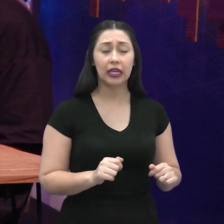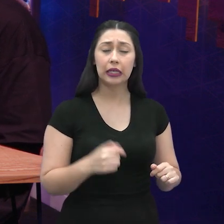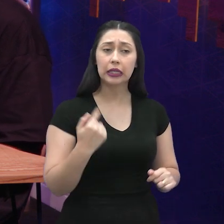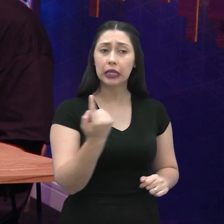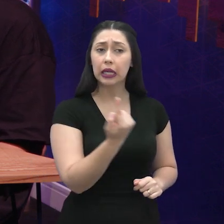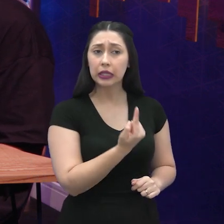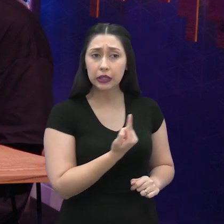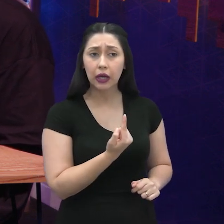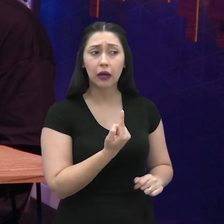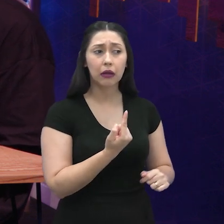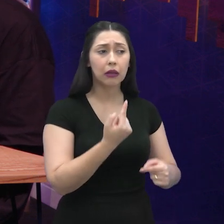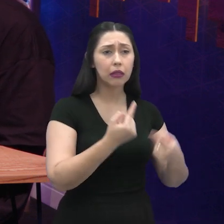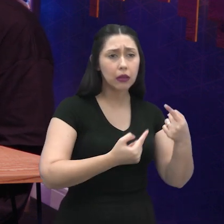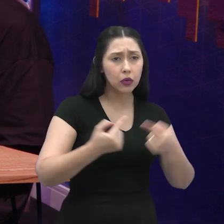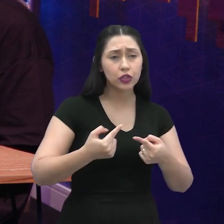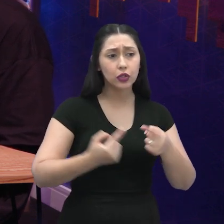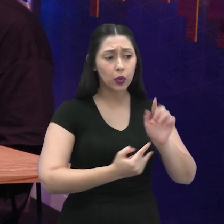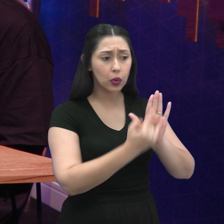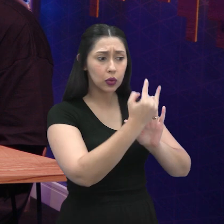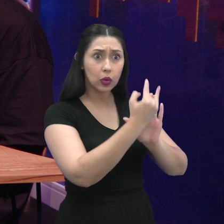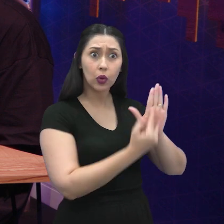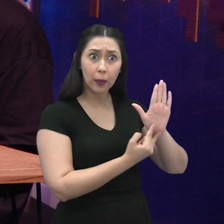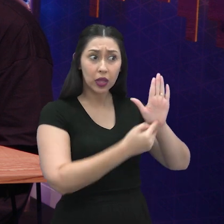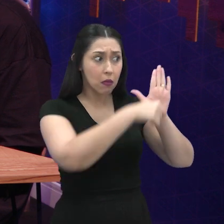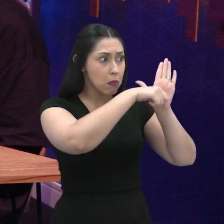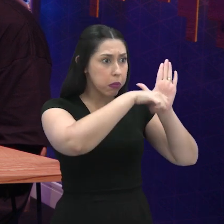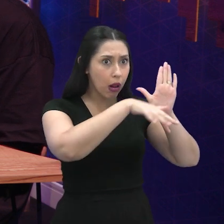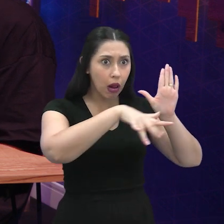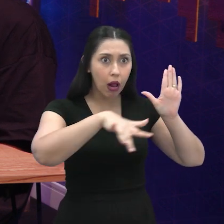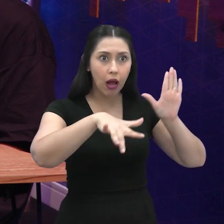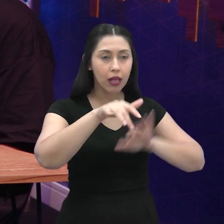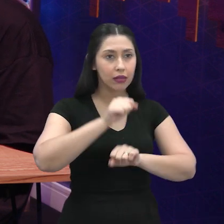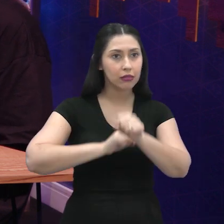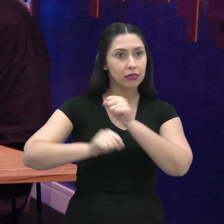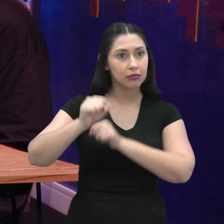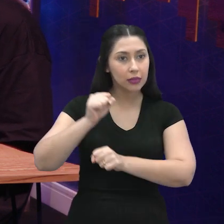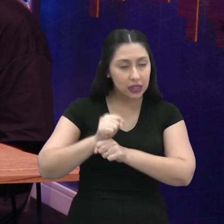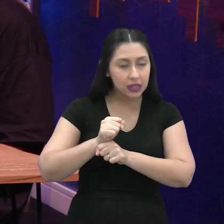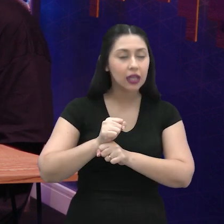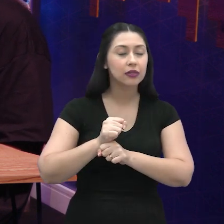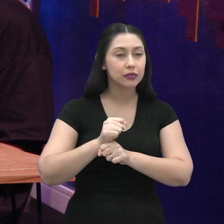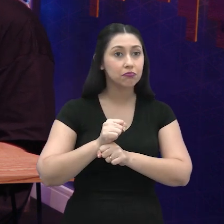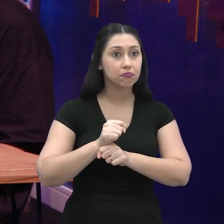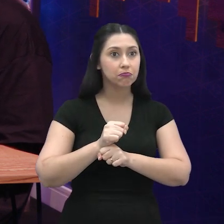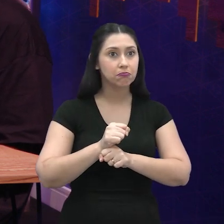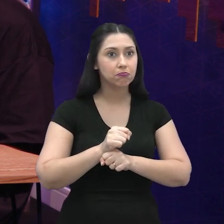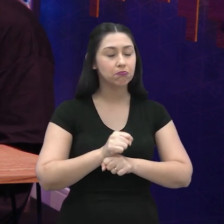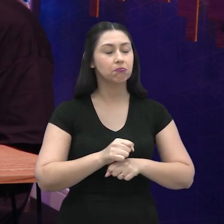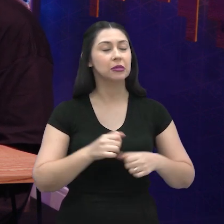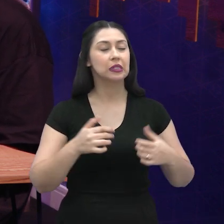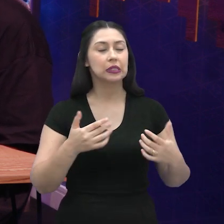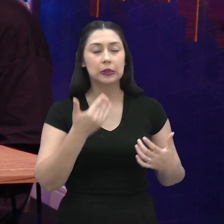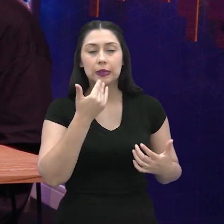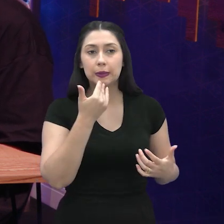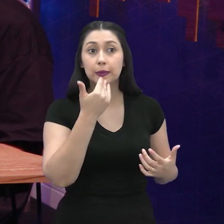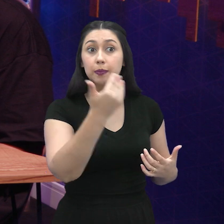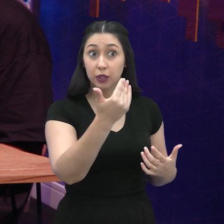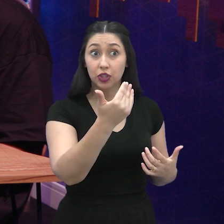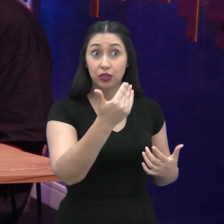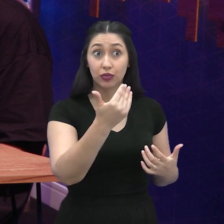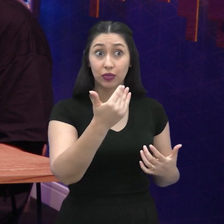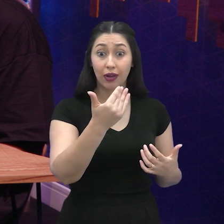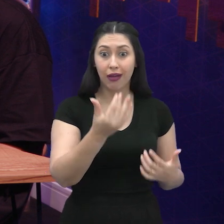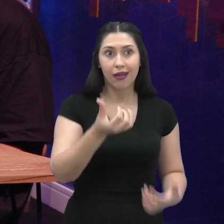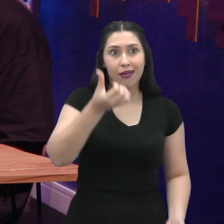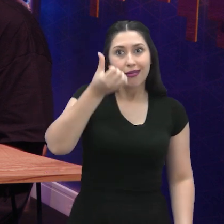trabalho. E a gente estava falando então, né, do documento que ganhou grande repercussão no ano passado, do movimento VAT,